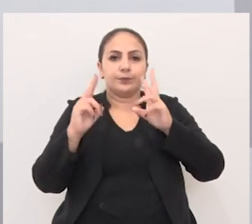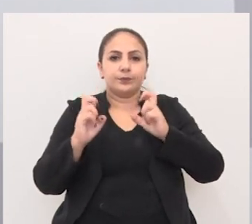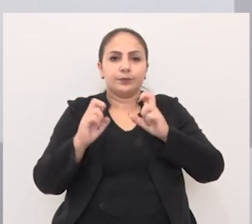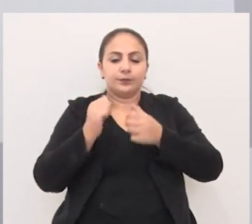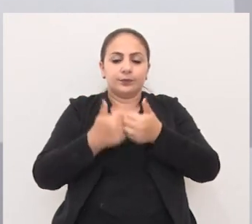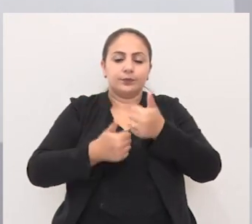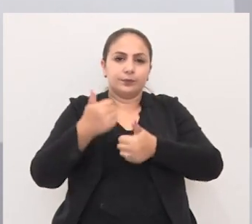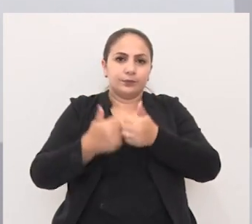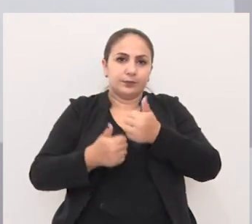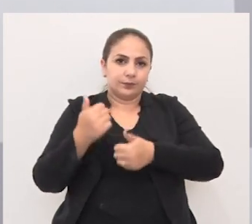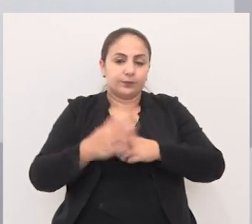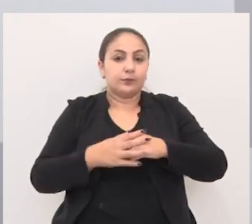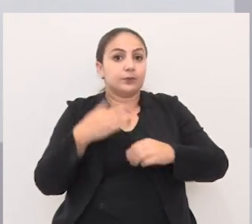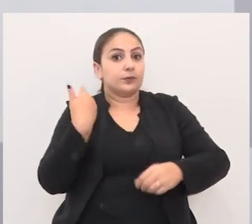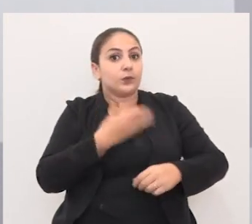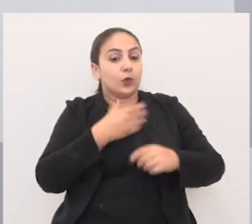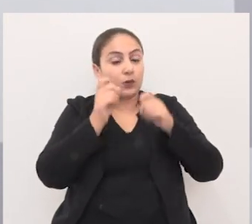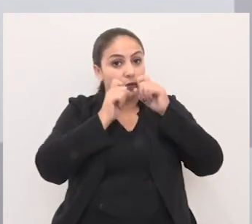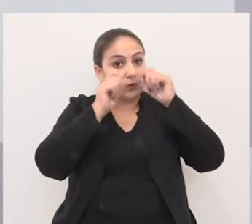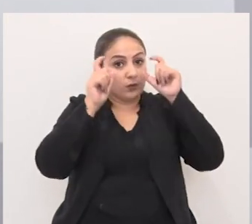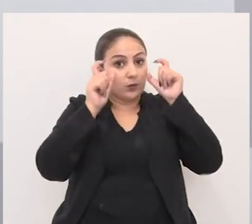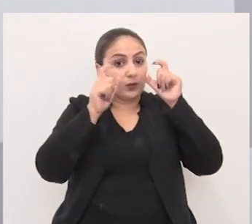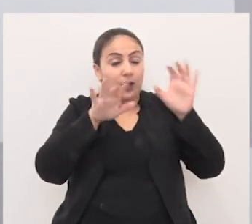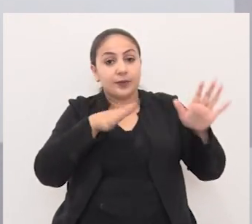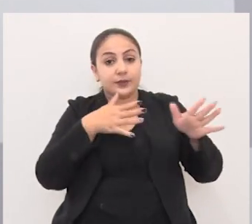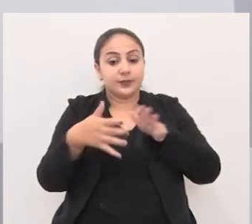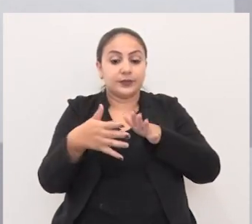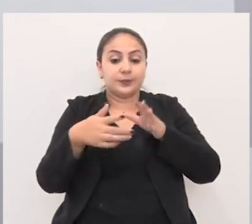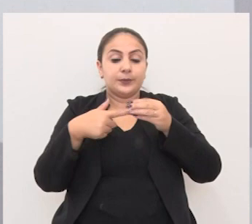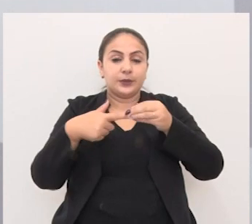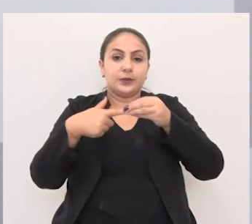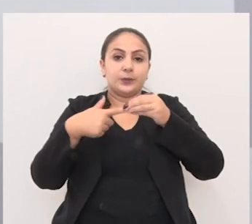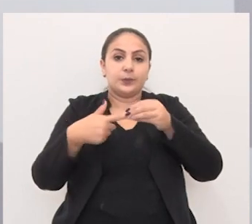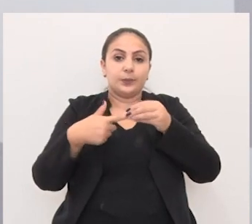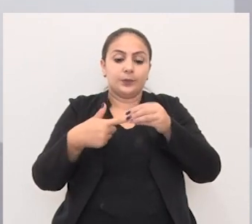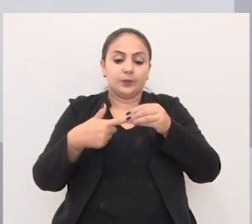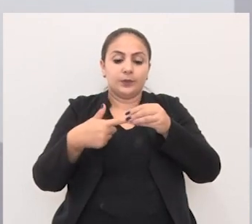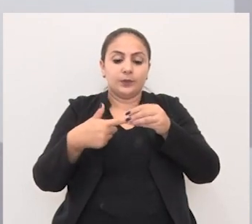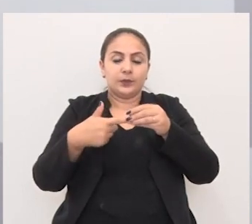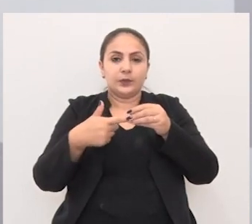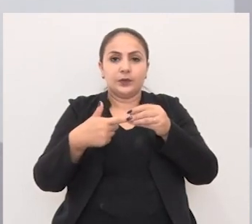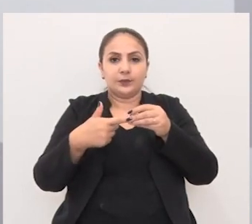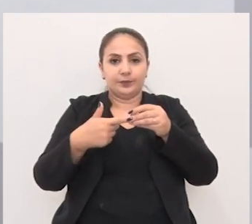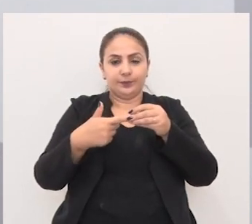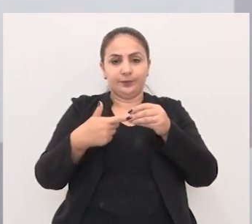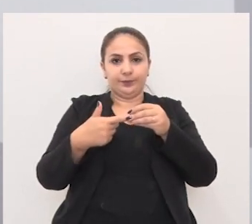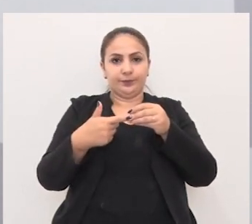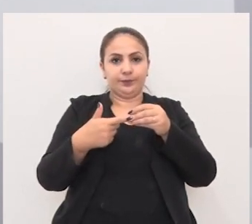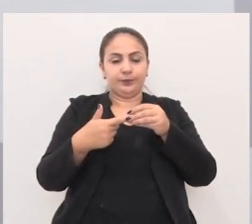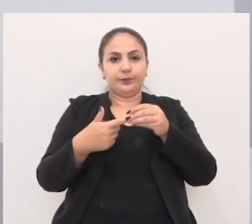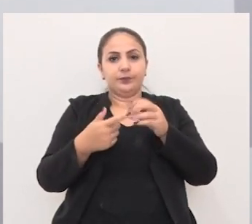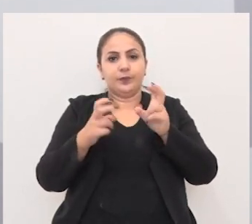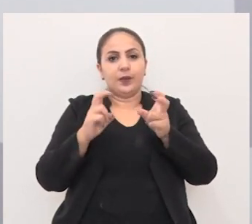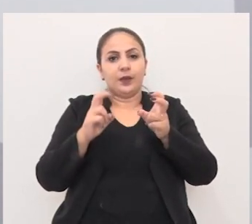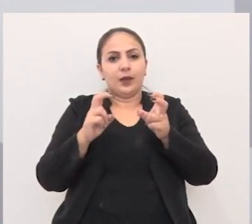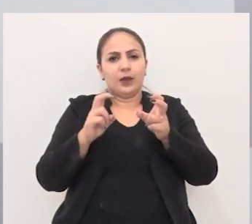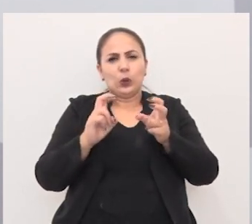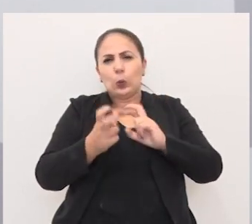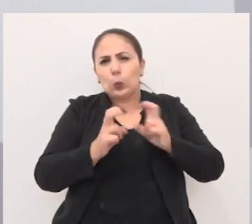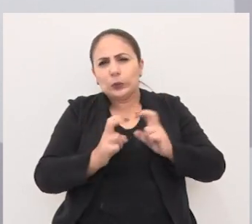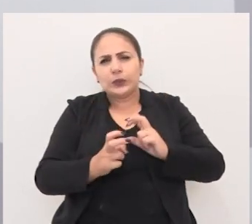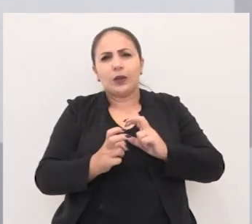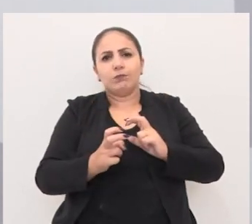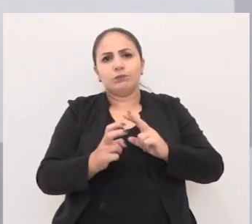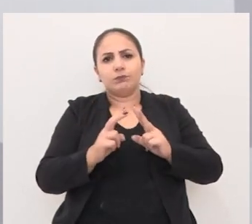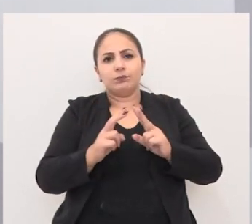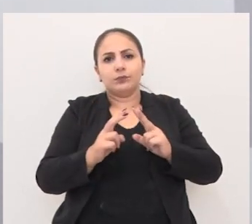do futebol. Onde eu quis chamar a atenção que muitas vezes, principalmente atletas de lutas,